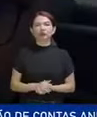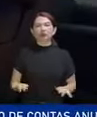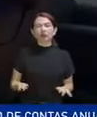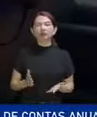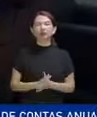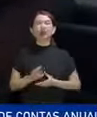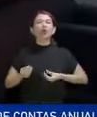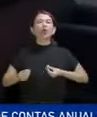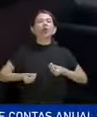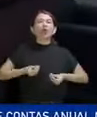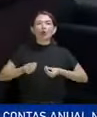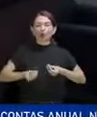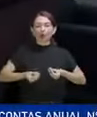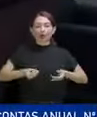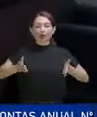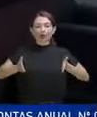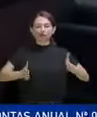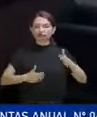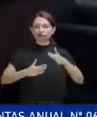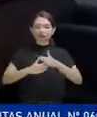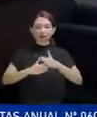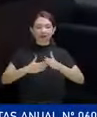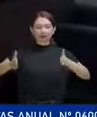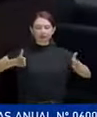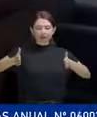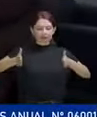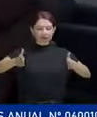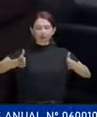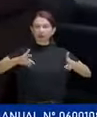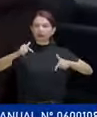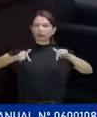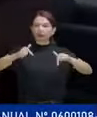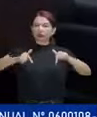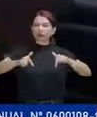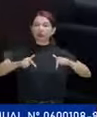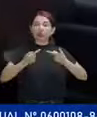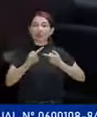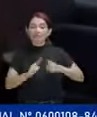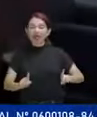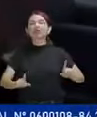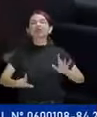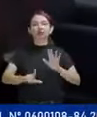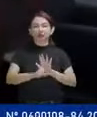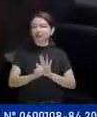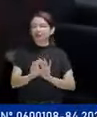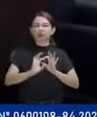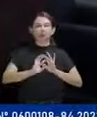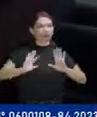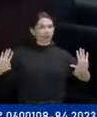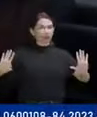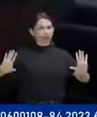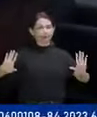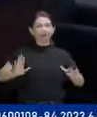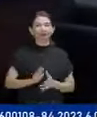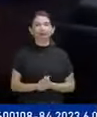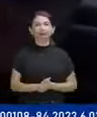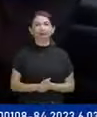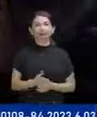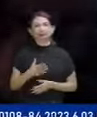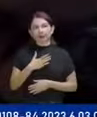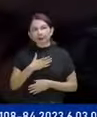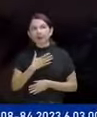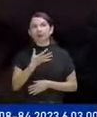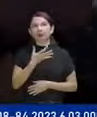razão para arbitrar o limite do trabalho do outrem, quando a legislação não arbitrou? Para mim,